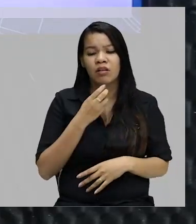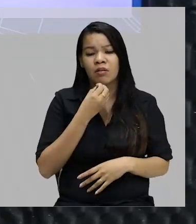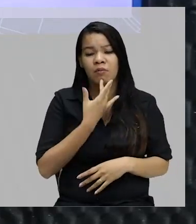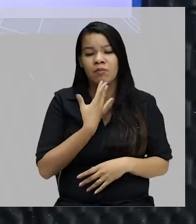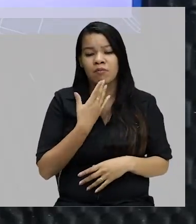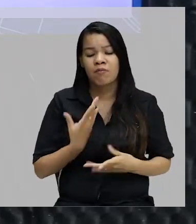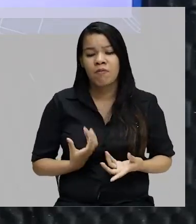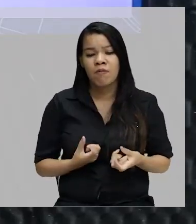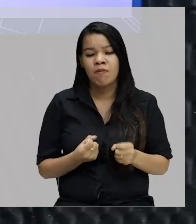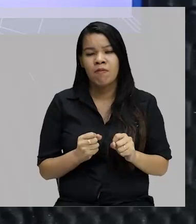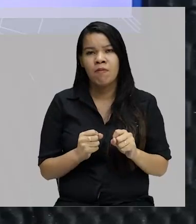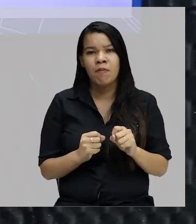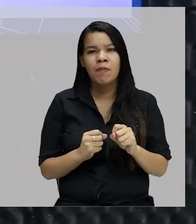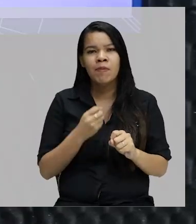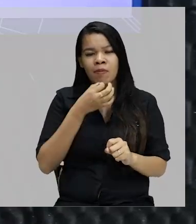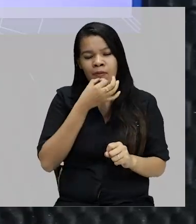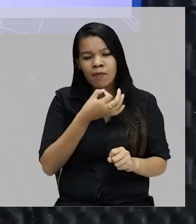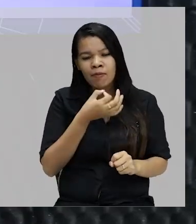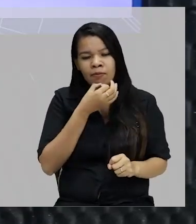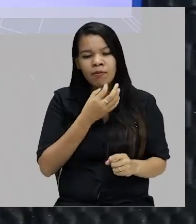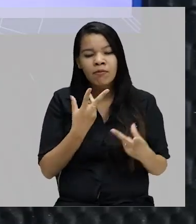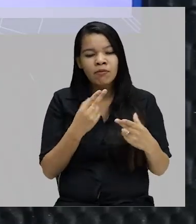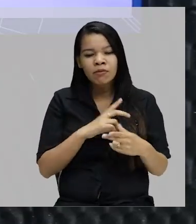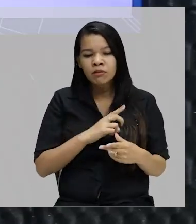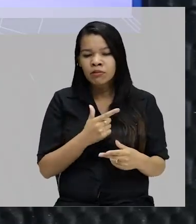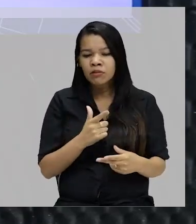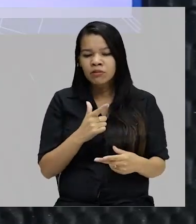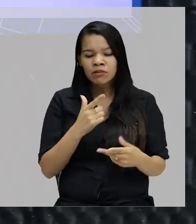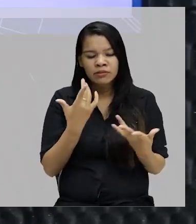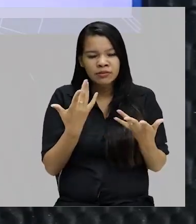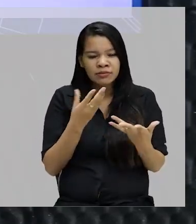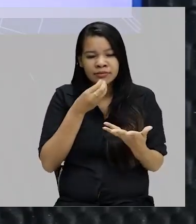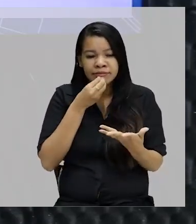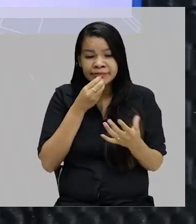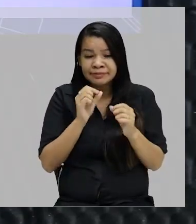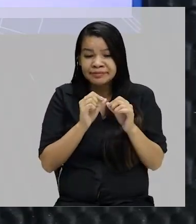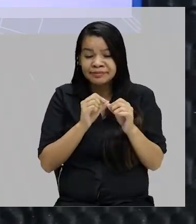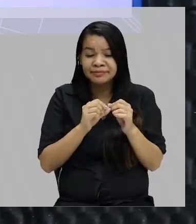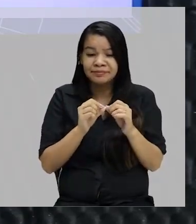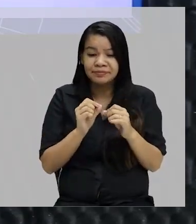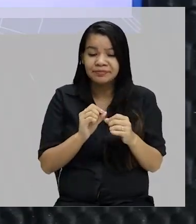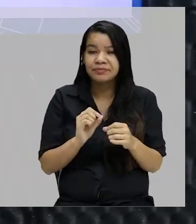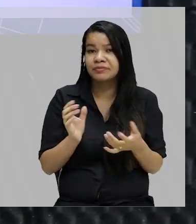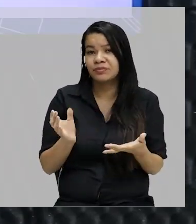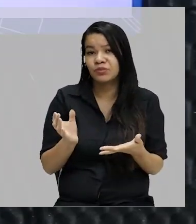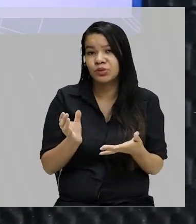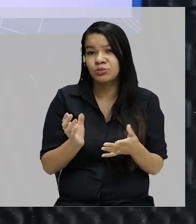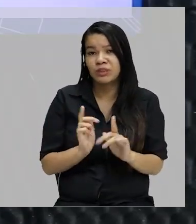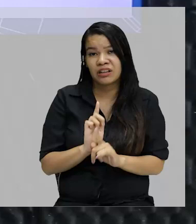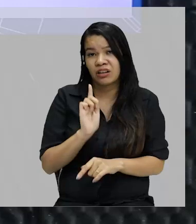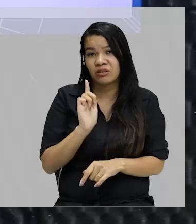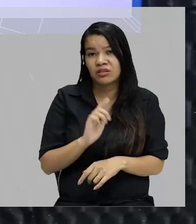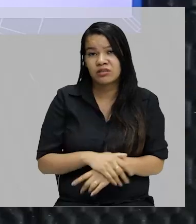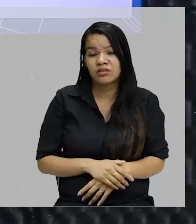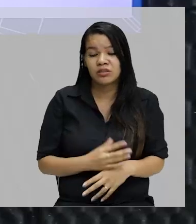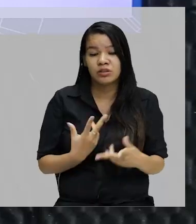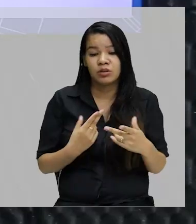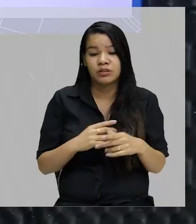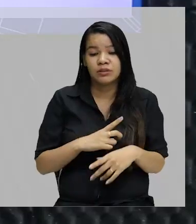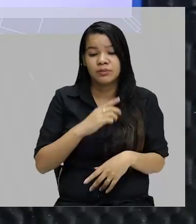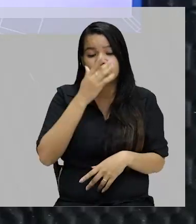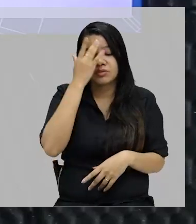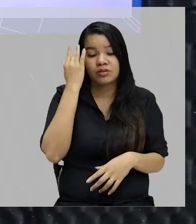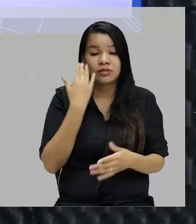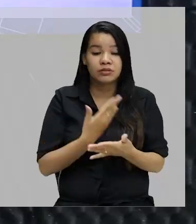sem ter tido a oportunidade, por exemplo, de fazer um curso de nível superior. Assim como tem pessoas que estudam, que fazem